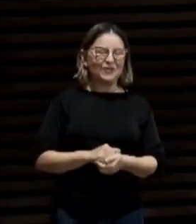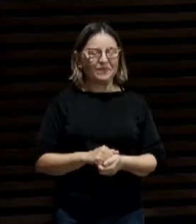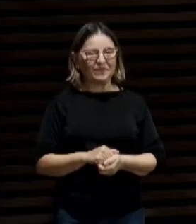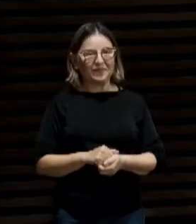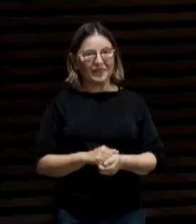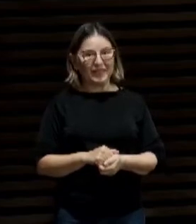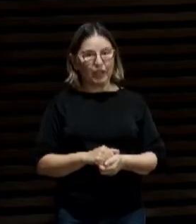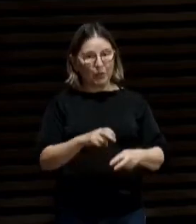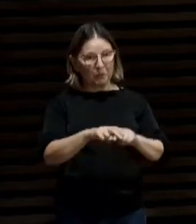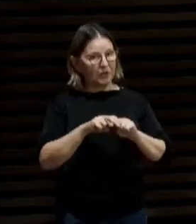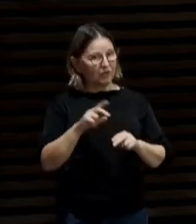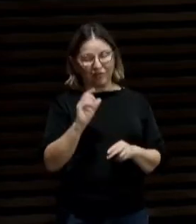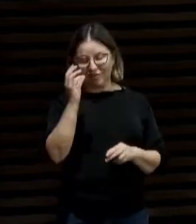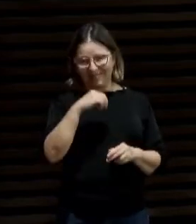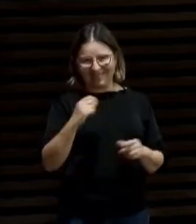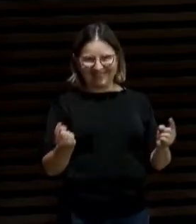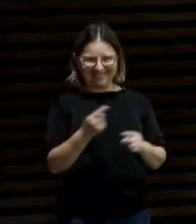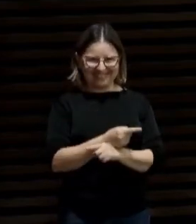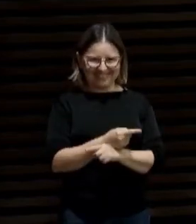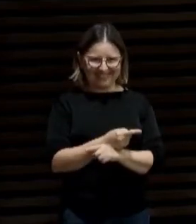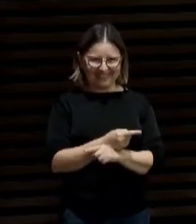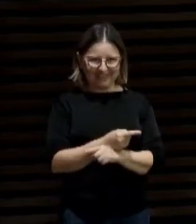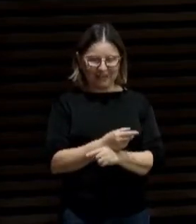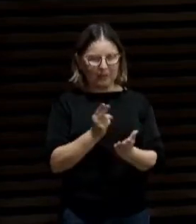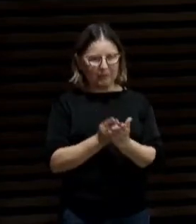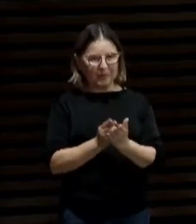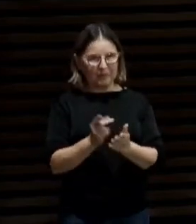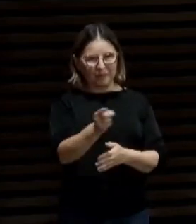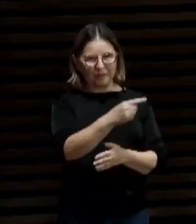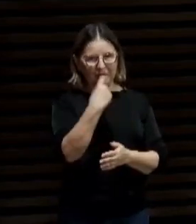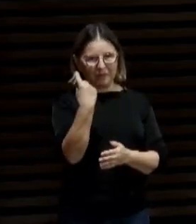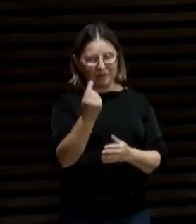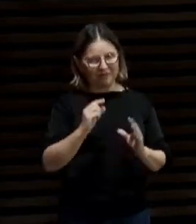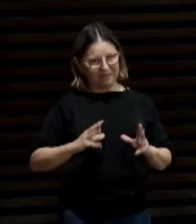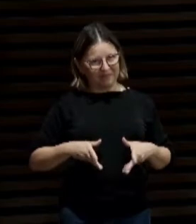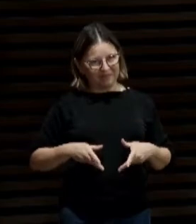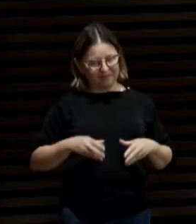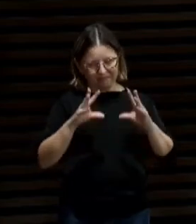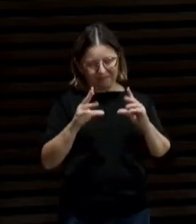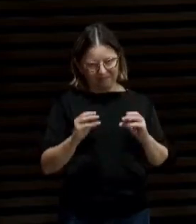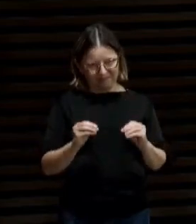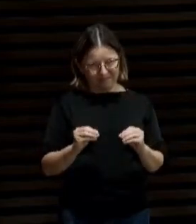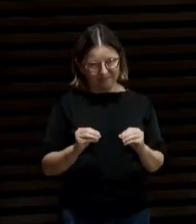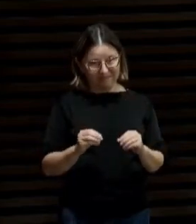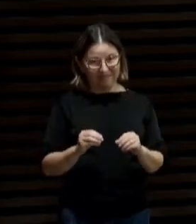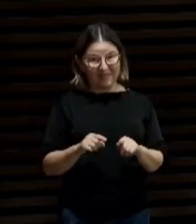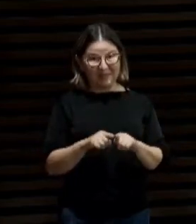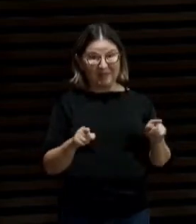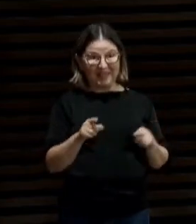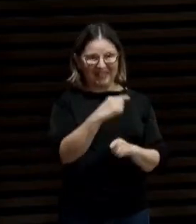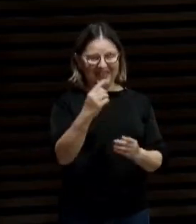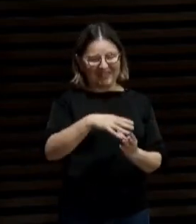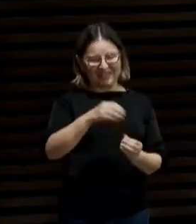por isso não nos animamos, pelo contrário, mesmo que o nosso homem exterior se corrompa, contudo o nosso homem interior se